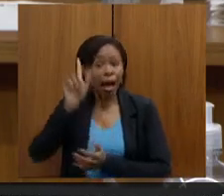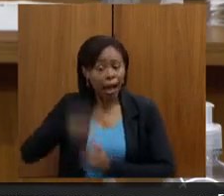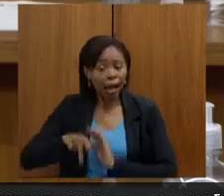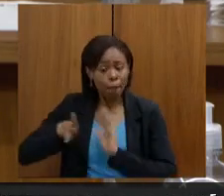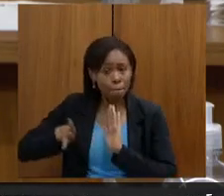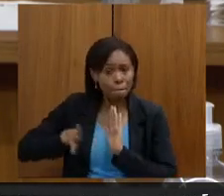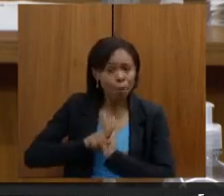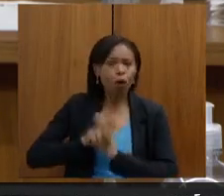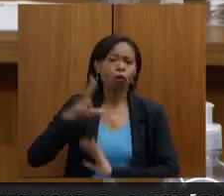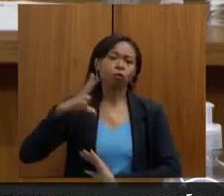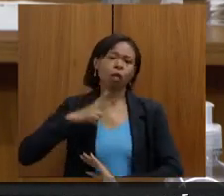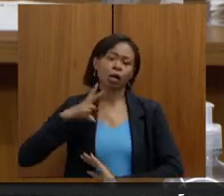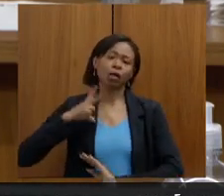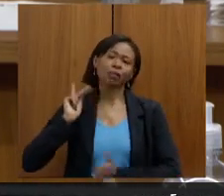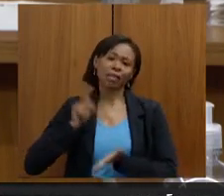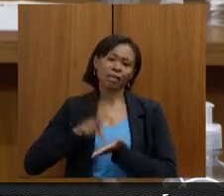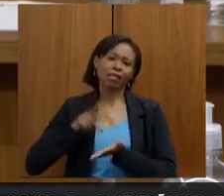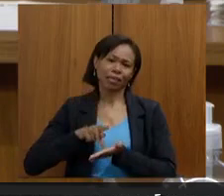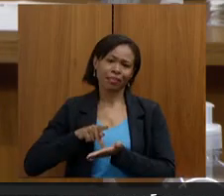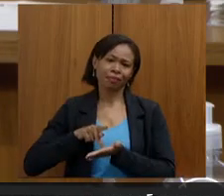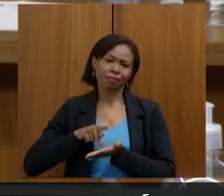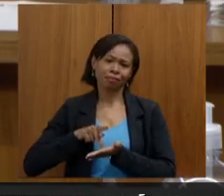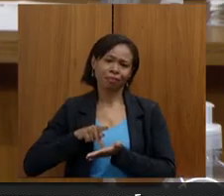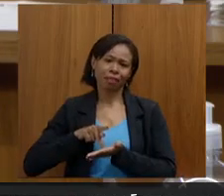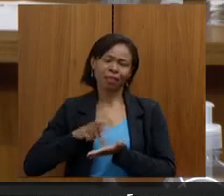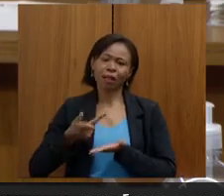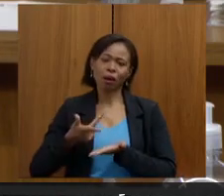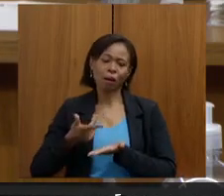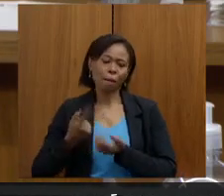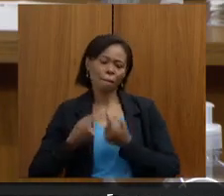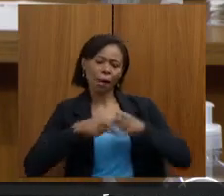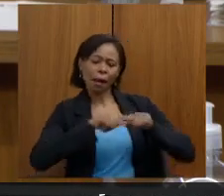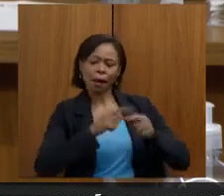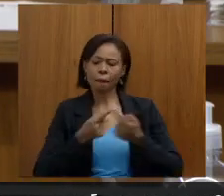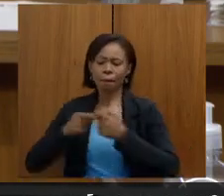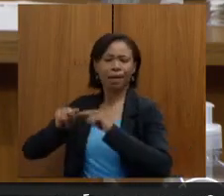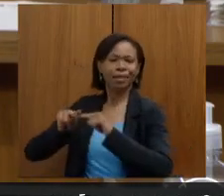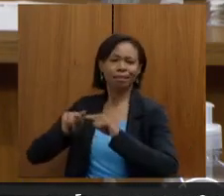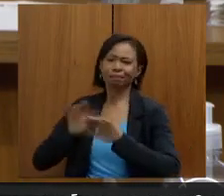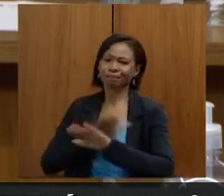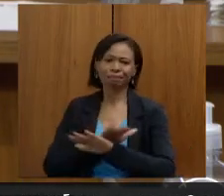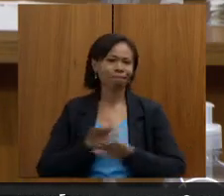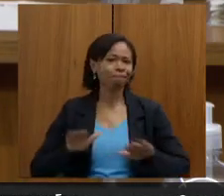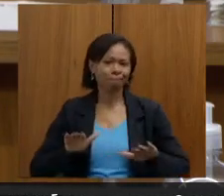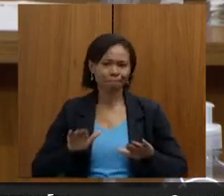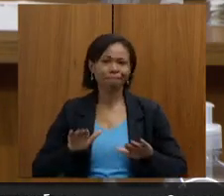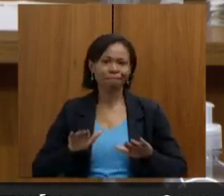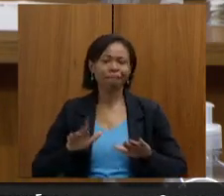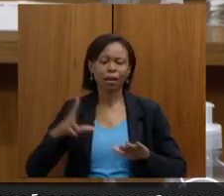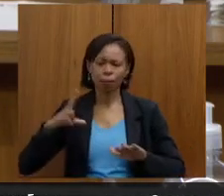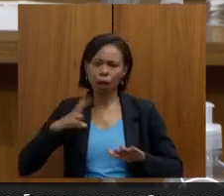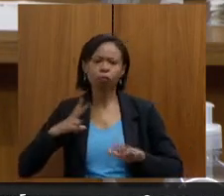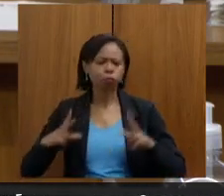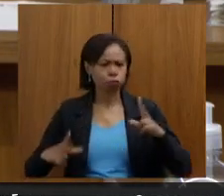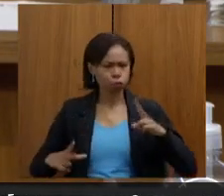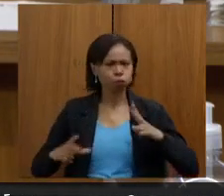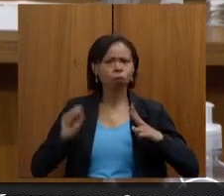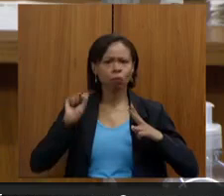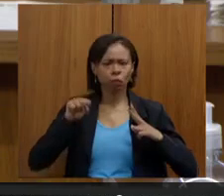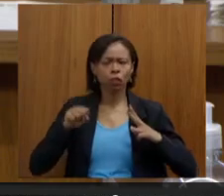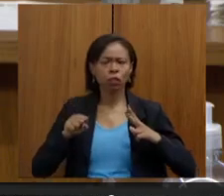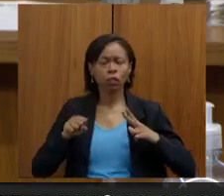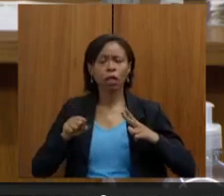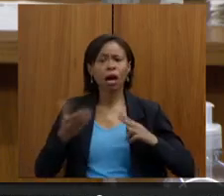não são mais compartilhados quando este é já velho bombeiro